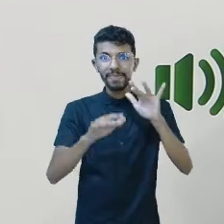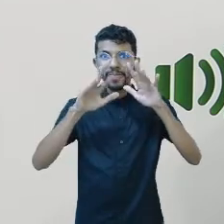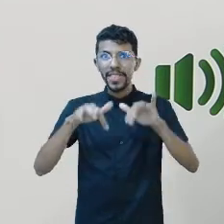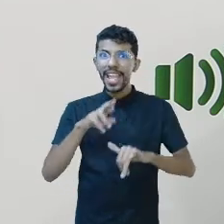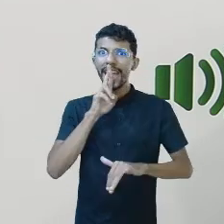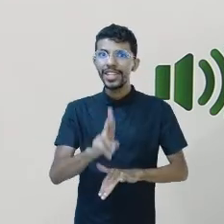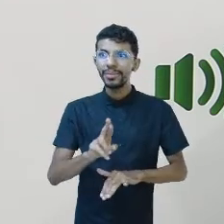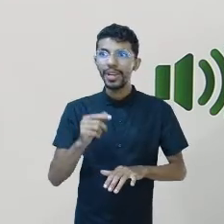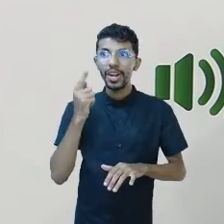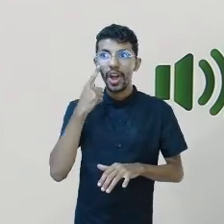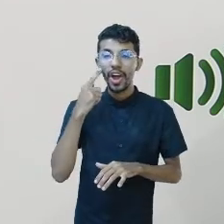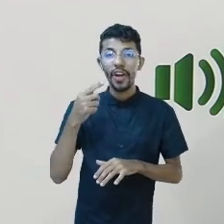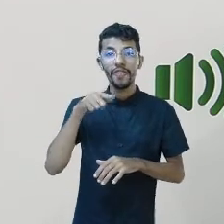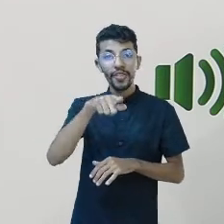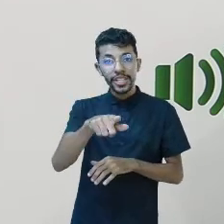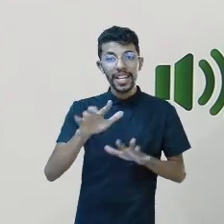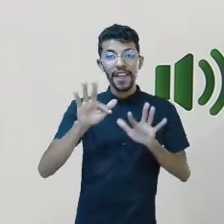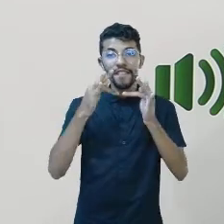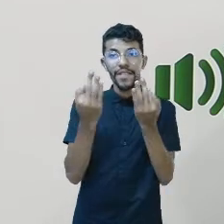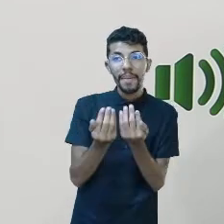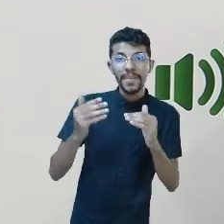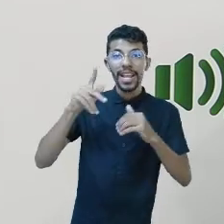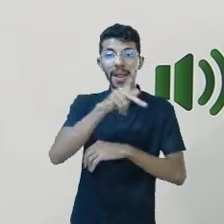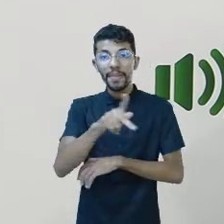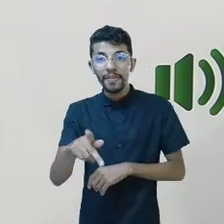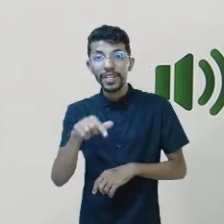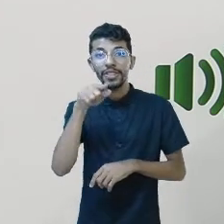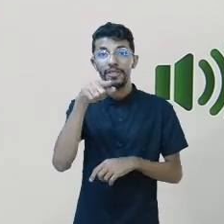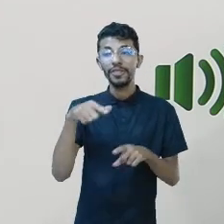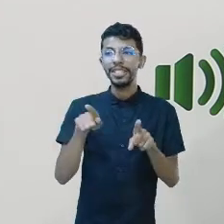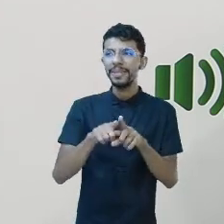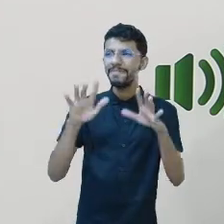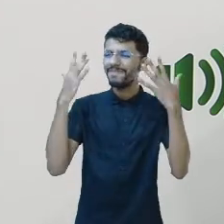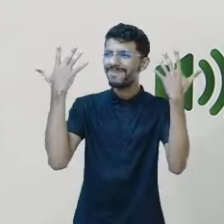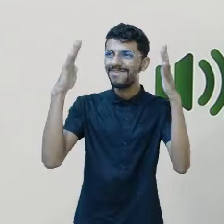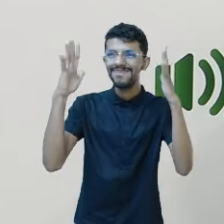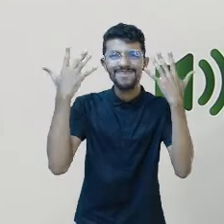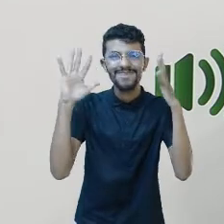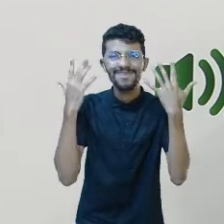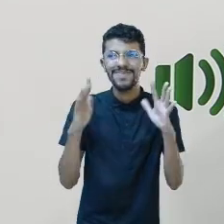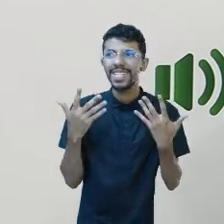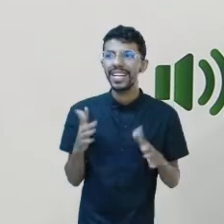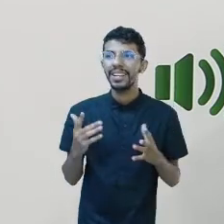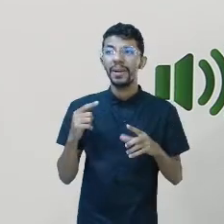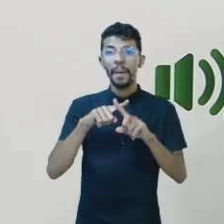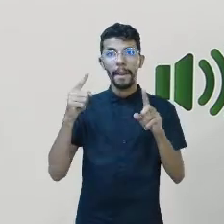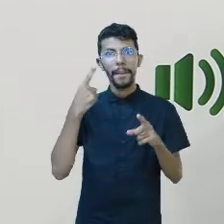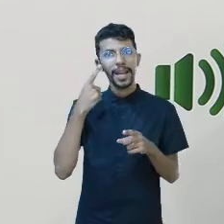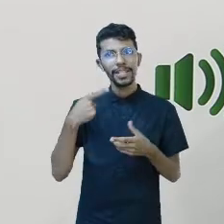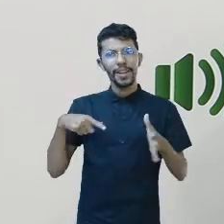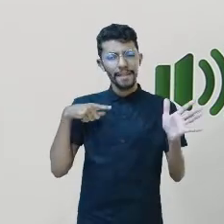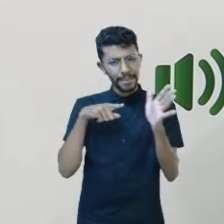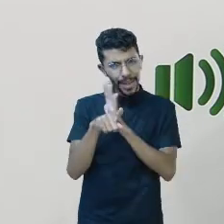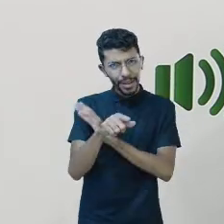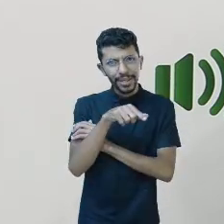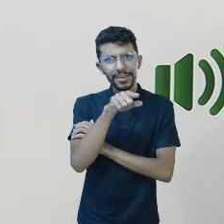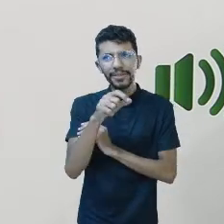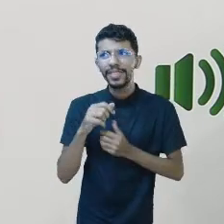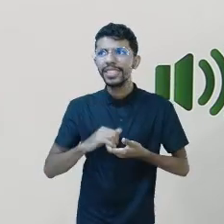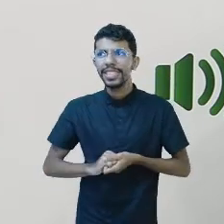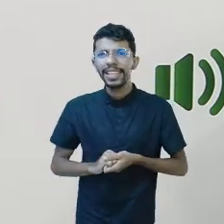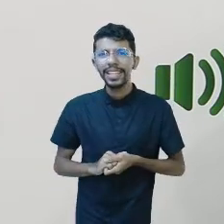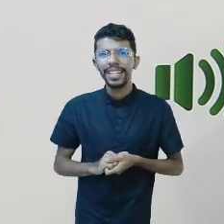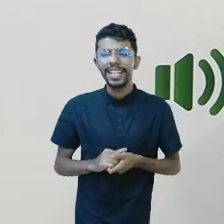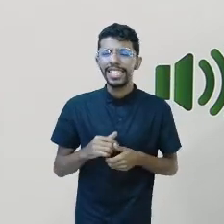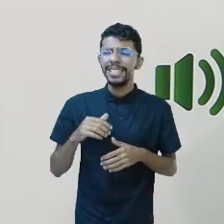a família de vocês, os professores, estão de parabéns. Mas eu vou te fazer uma perguntinha. Será